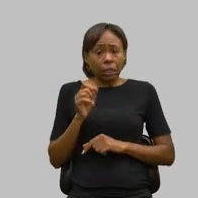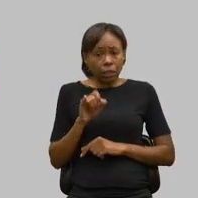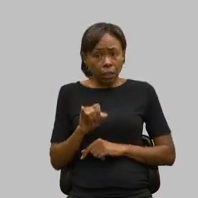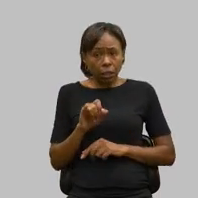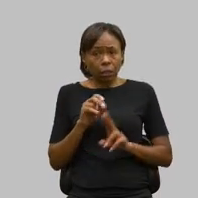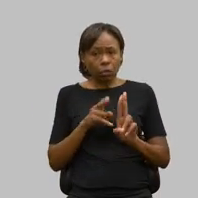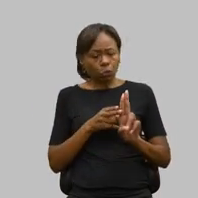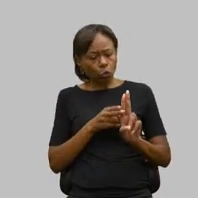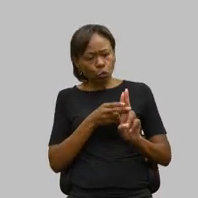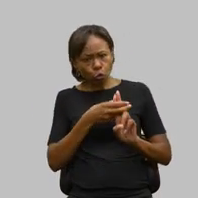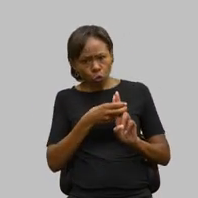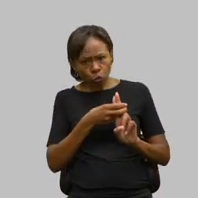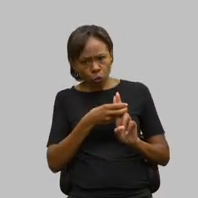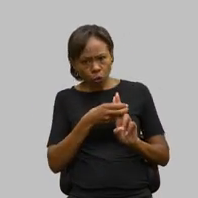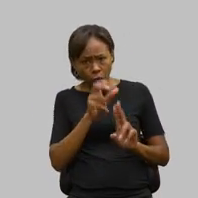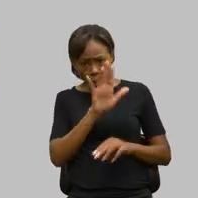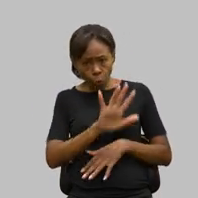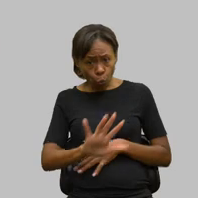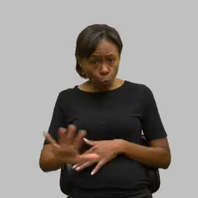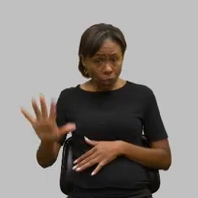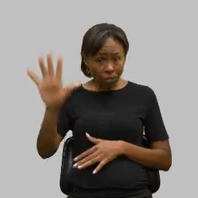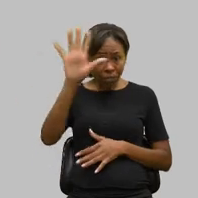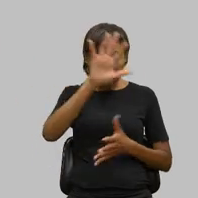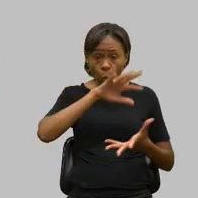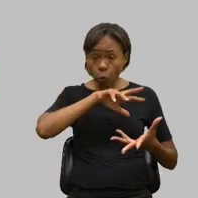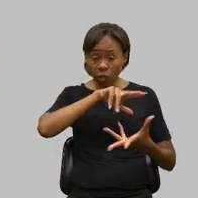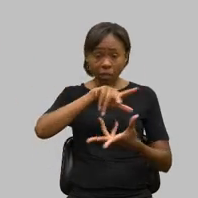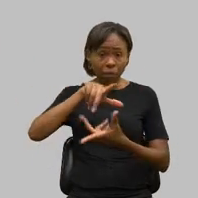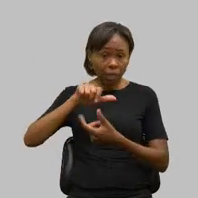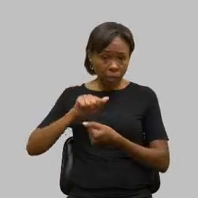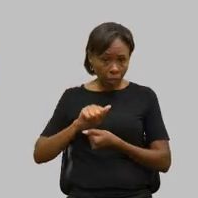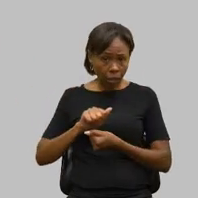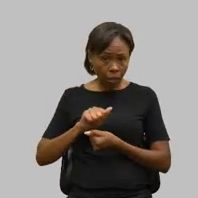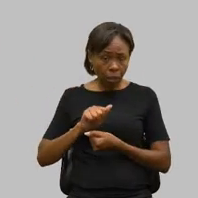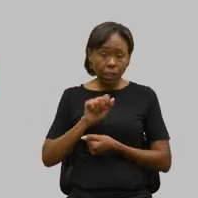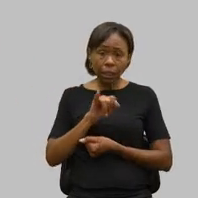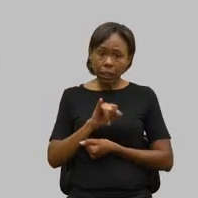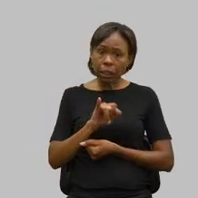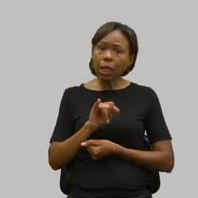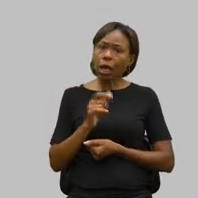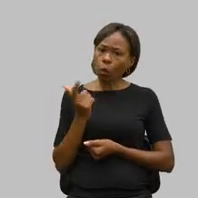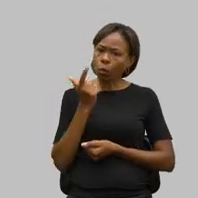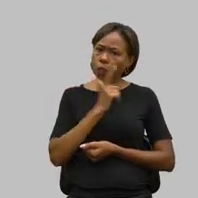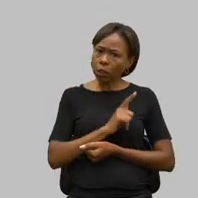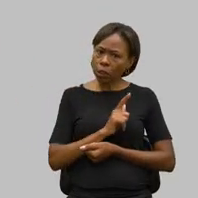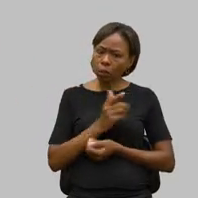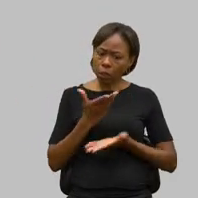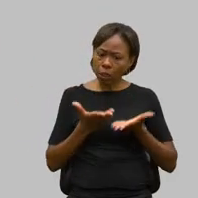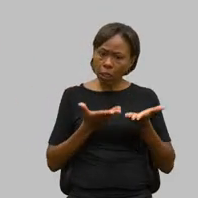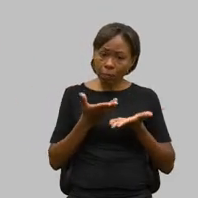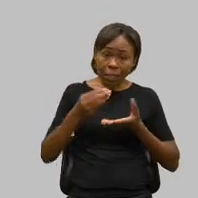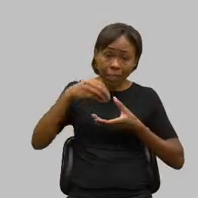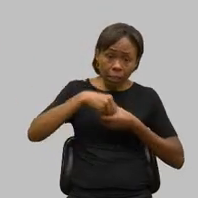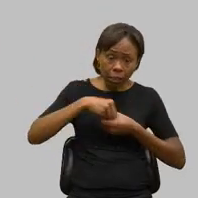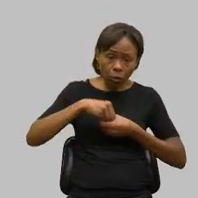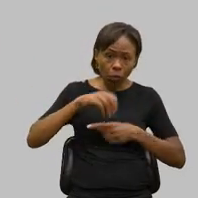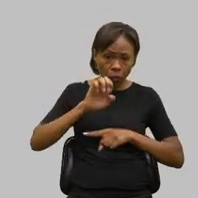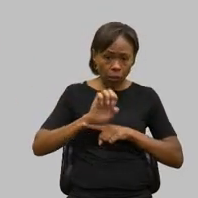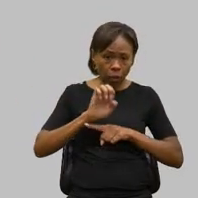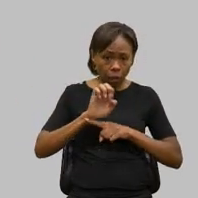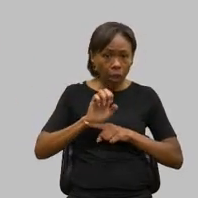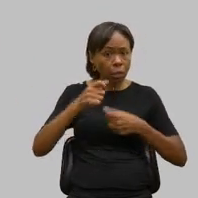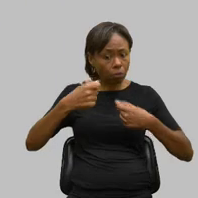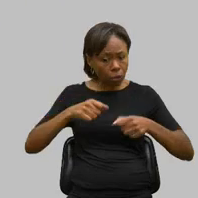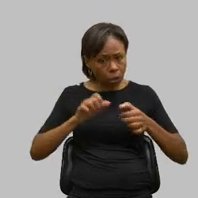é universal, eu acho que se o paciente encontrou o tratamento oportuno aqui dentro do Estado, tem que ser disponibilizado para o paciente.